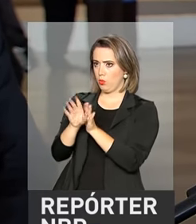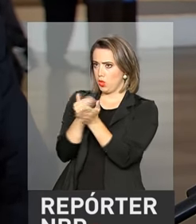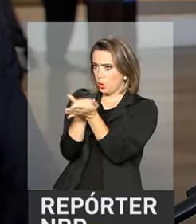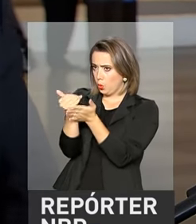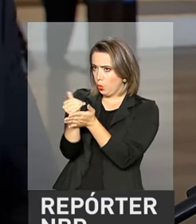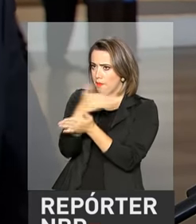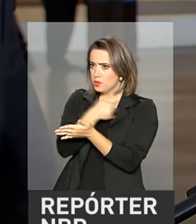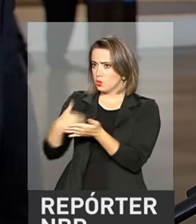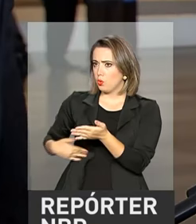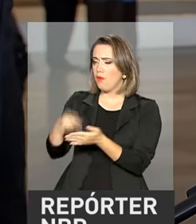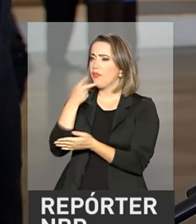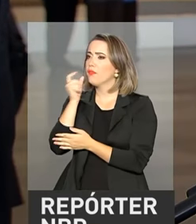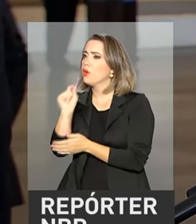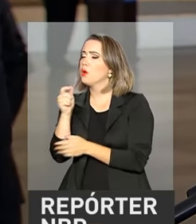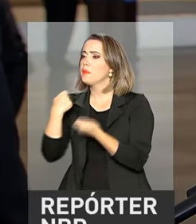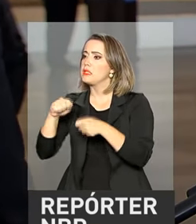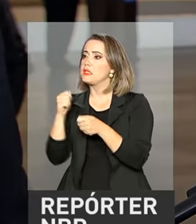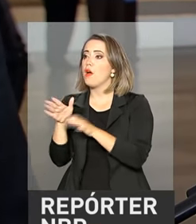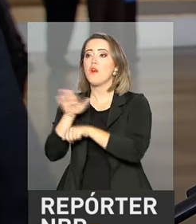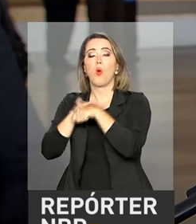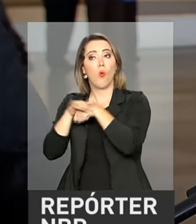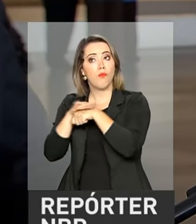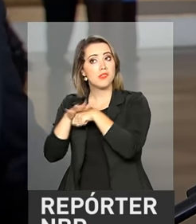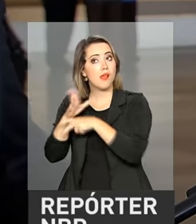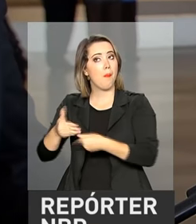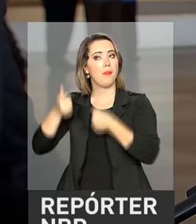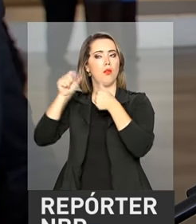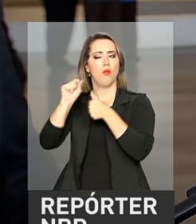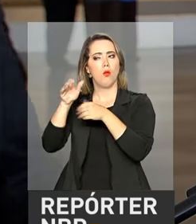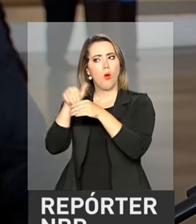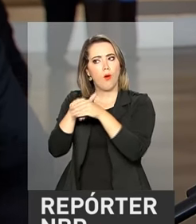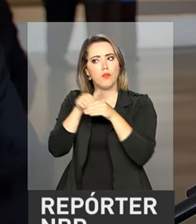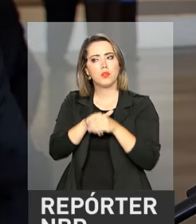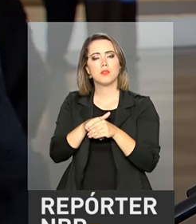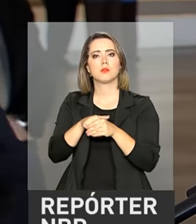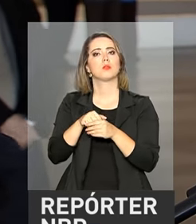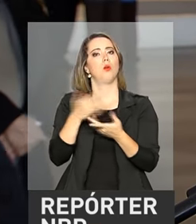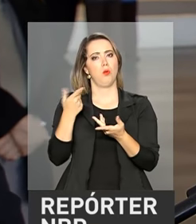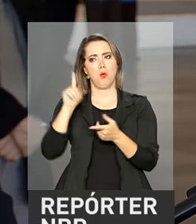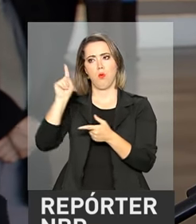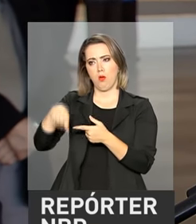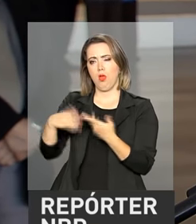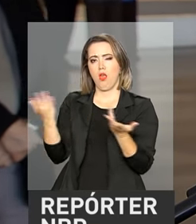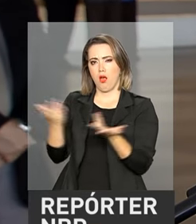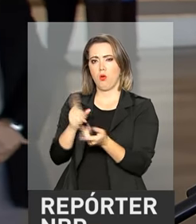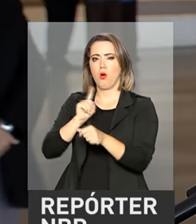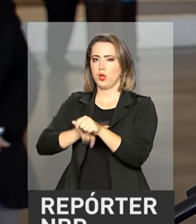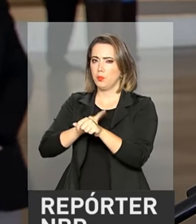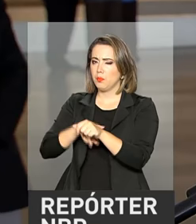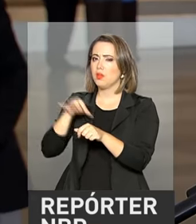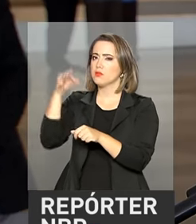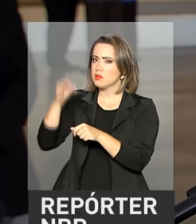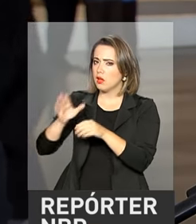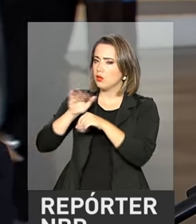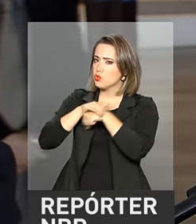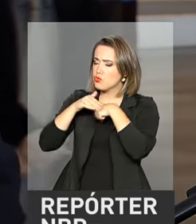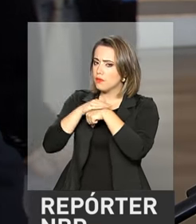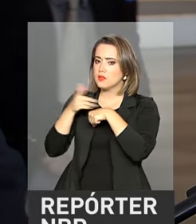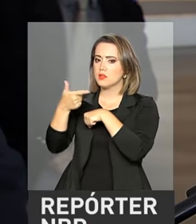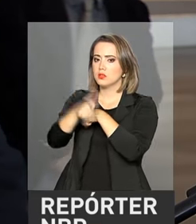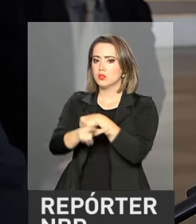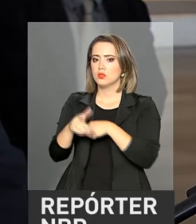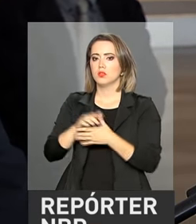ter algumas DRs com alguns partidos, dependendo das votações. O senhor acha que é o caso de ter uma DR com o PSB ou com esses partidos?